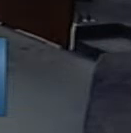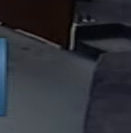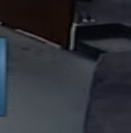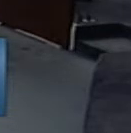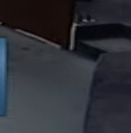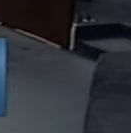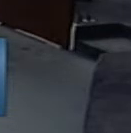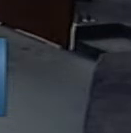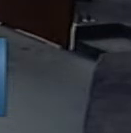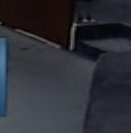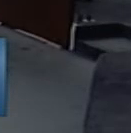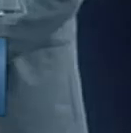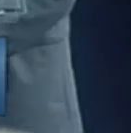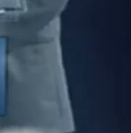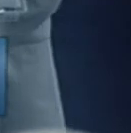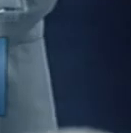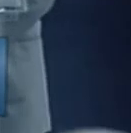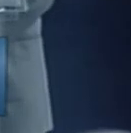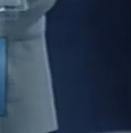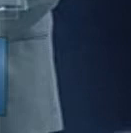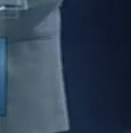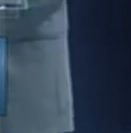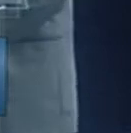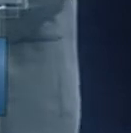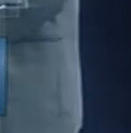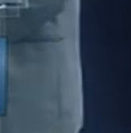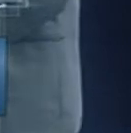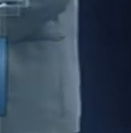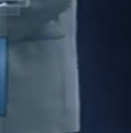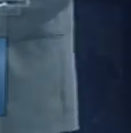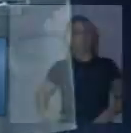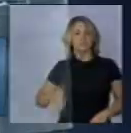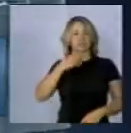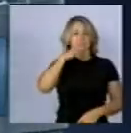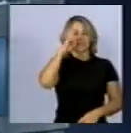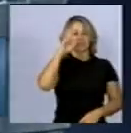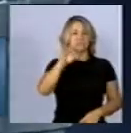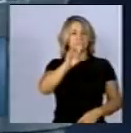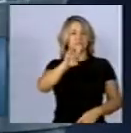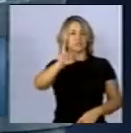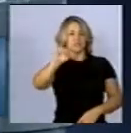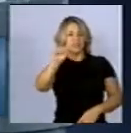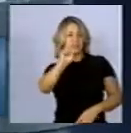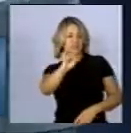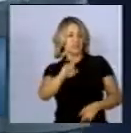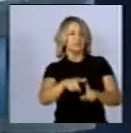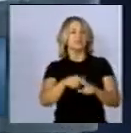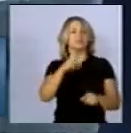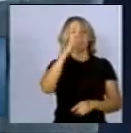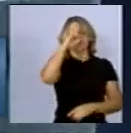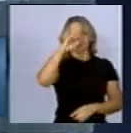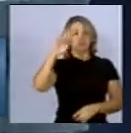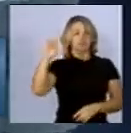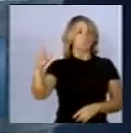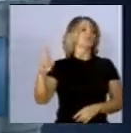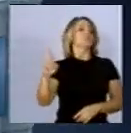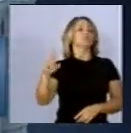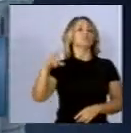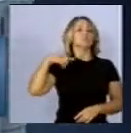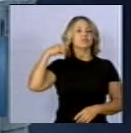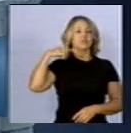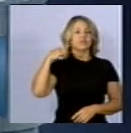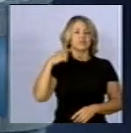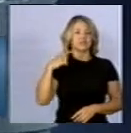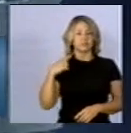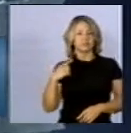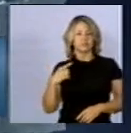cteep Excelentíssimo Senhor Ministro Dr Dias tofol Excelentíssimo Senhor subprocurador Geral da